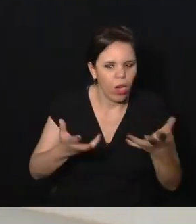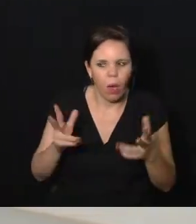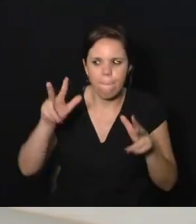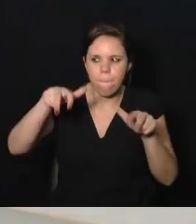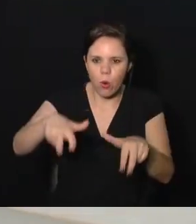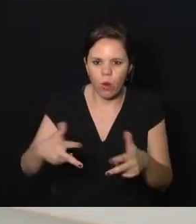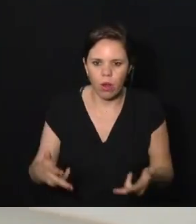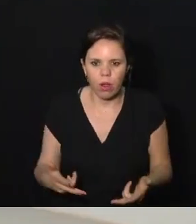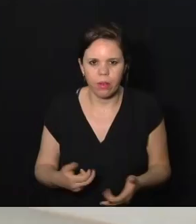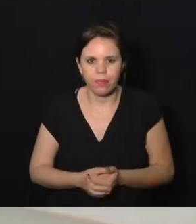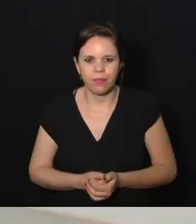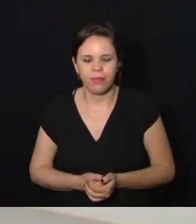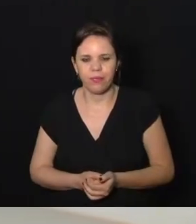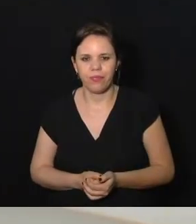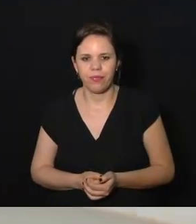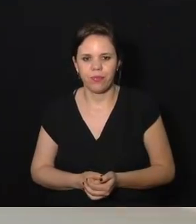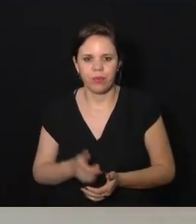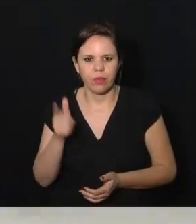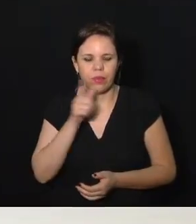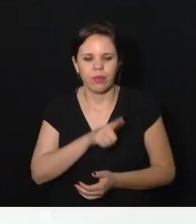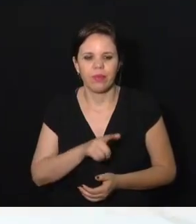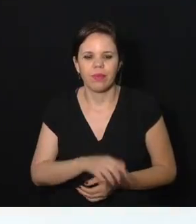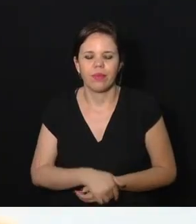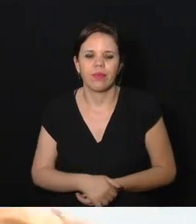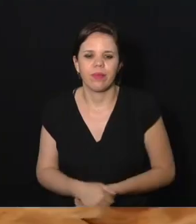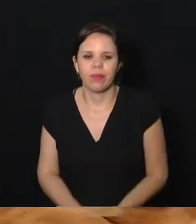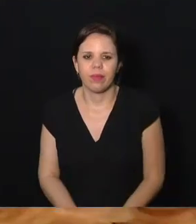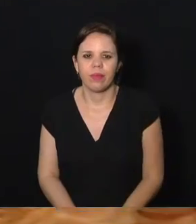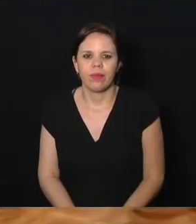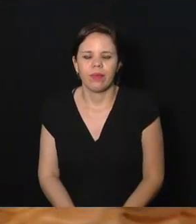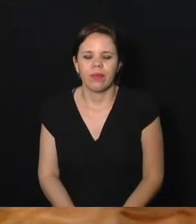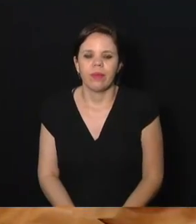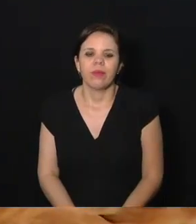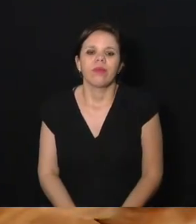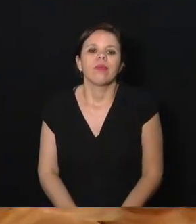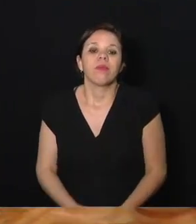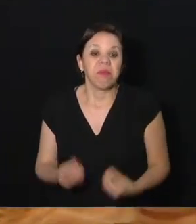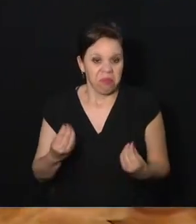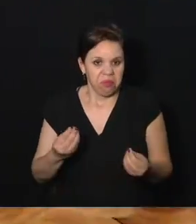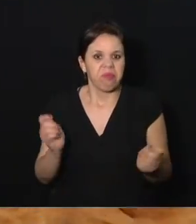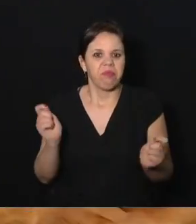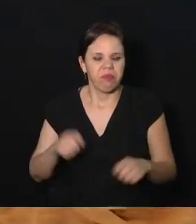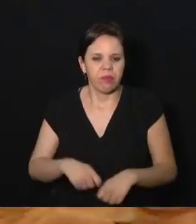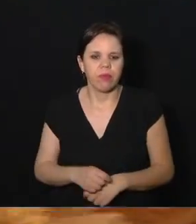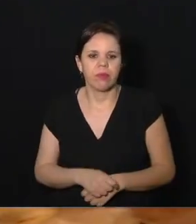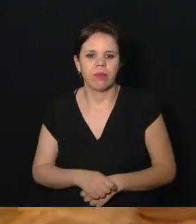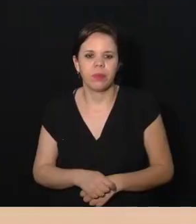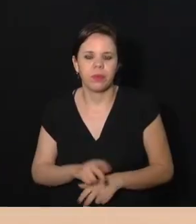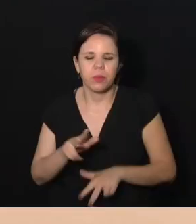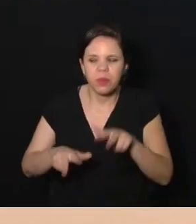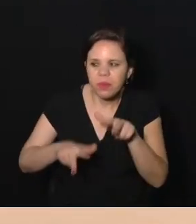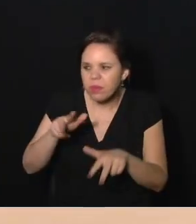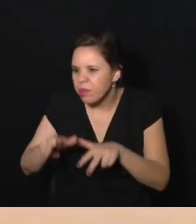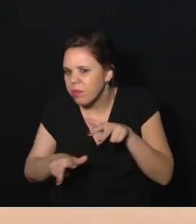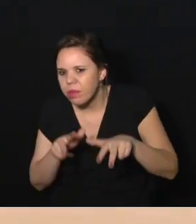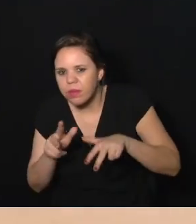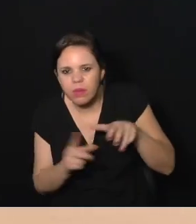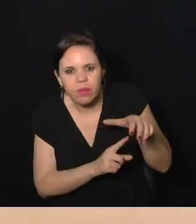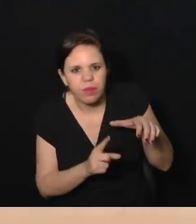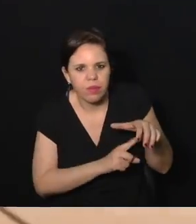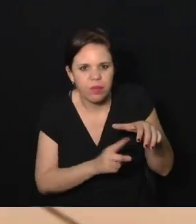pular. Olha só, será que consegue? E como consegue? Nos corredores da clínica, Cindy